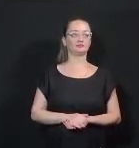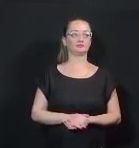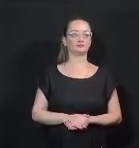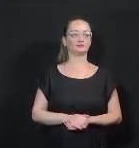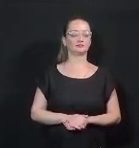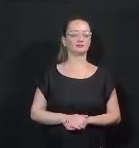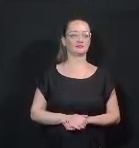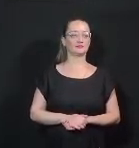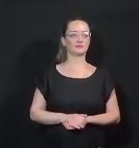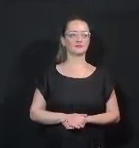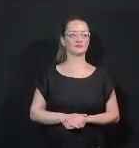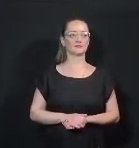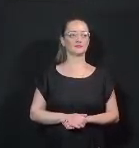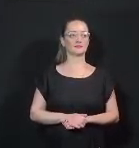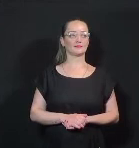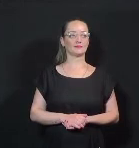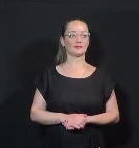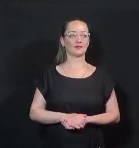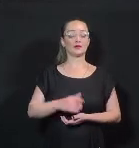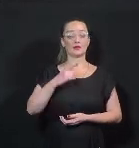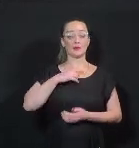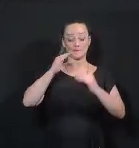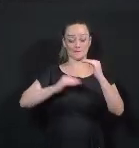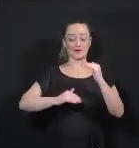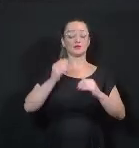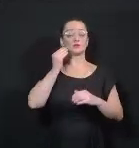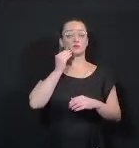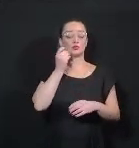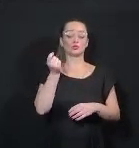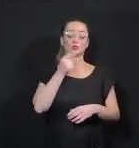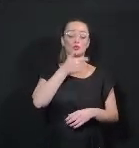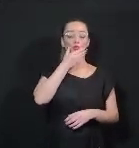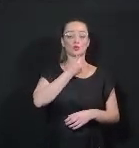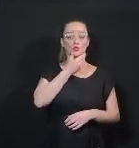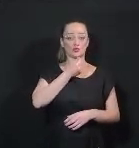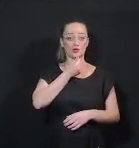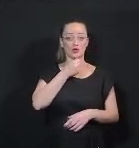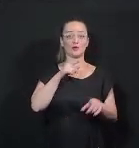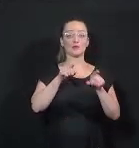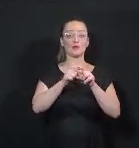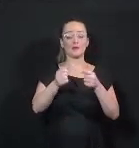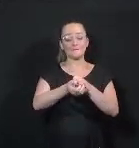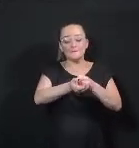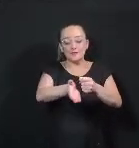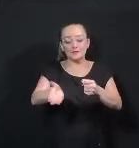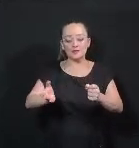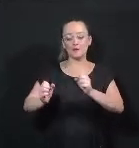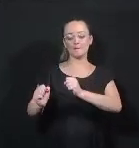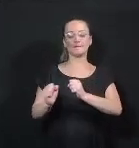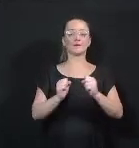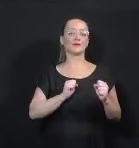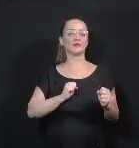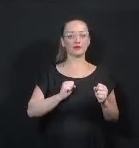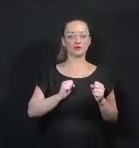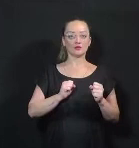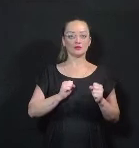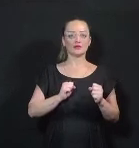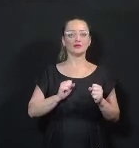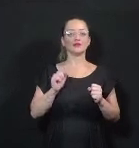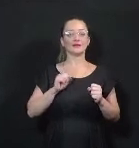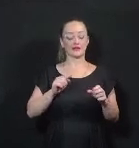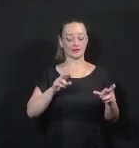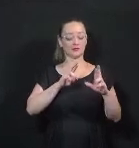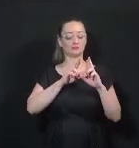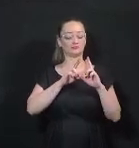Tinham menores oportunidades do que os homens, e a democratização do poder, que é a